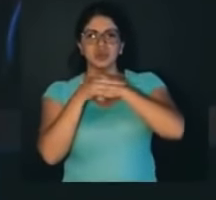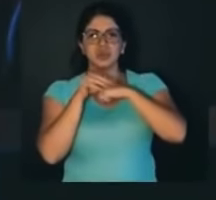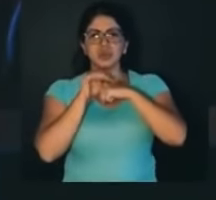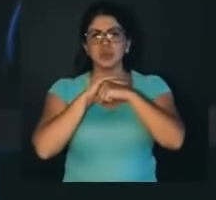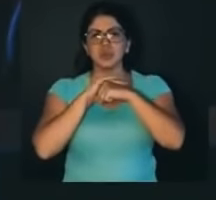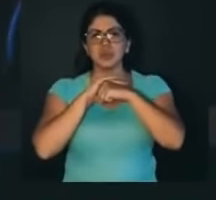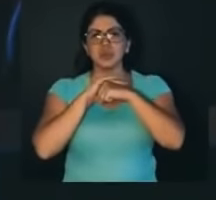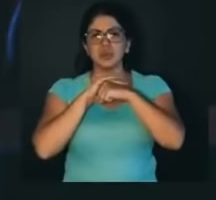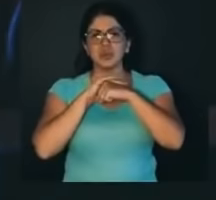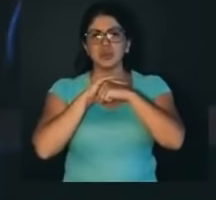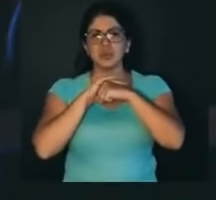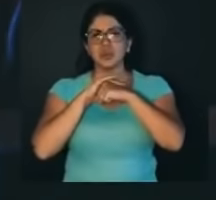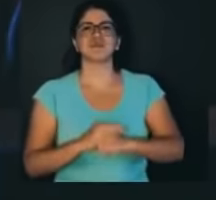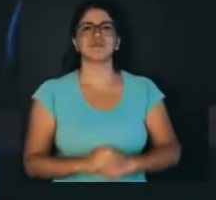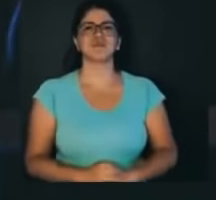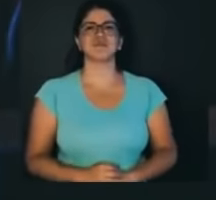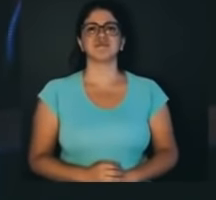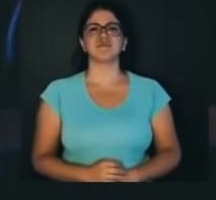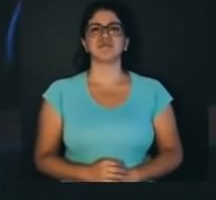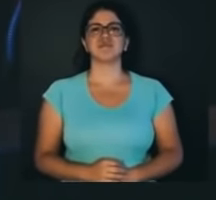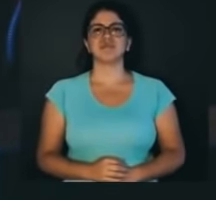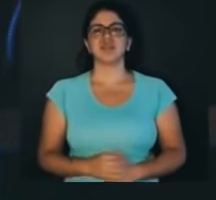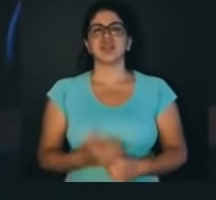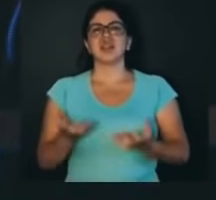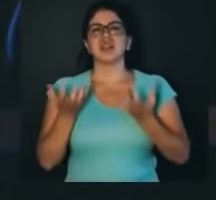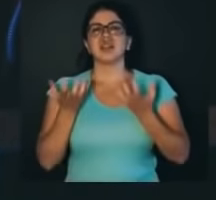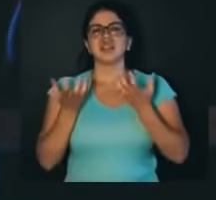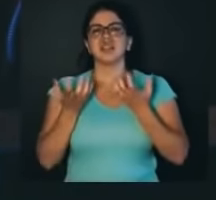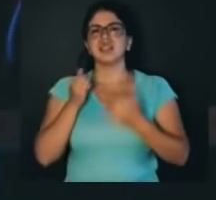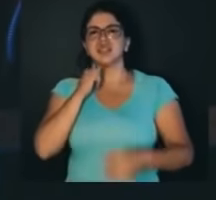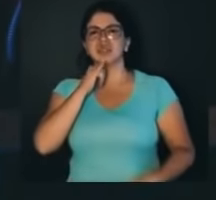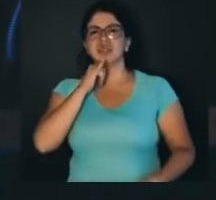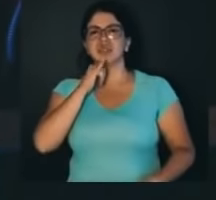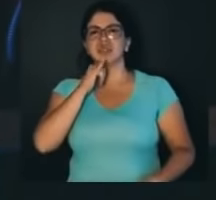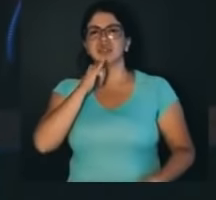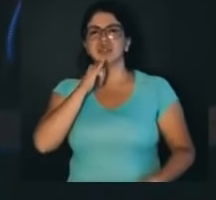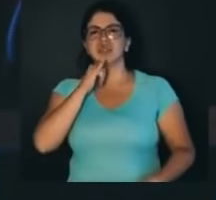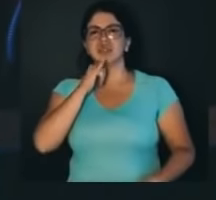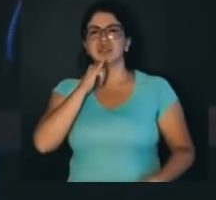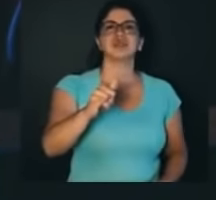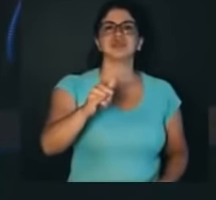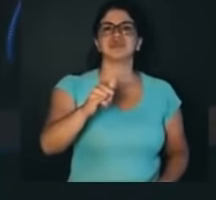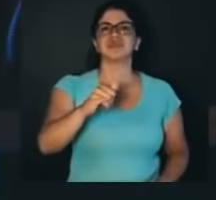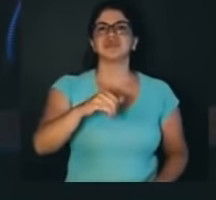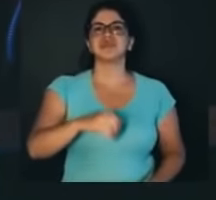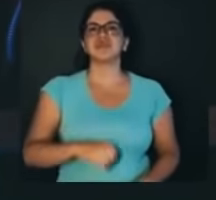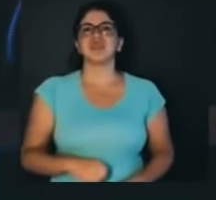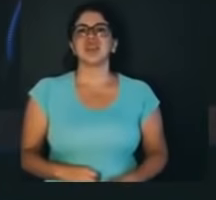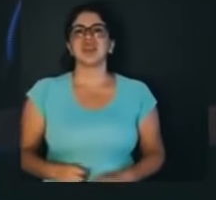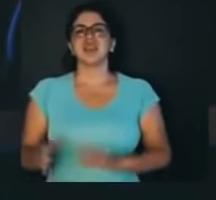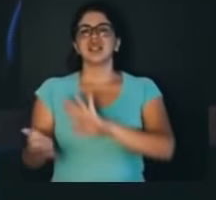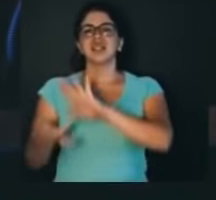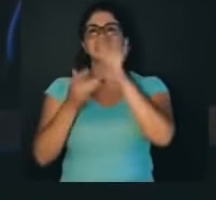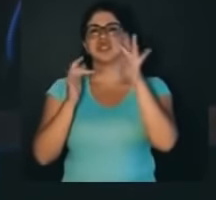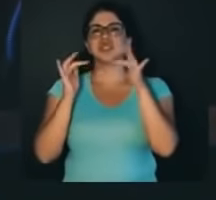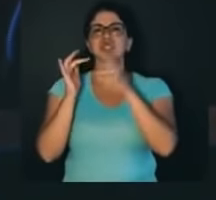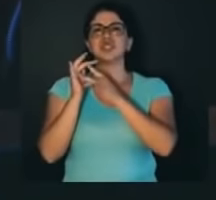abuso. Eu quero dizer para você: em Cristo Jesus é